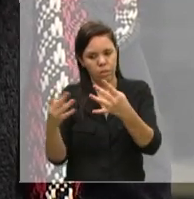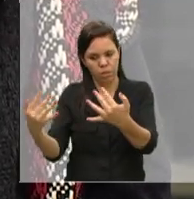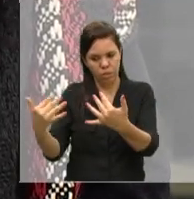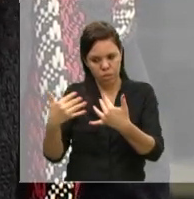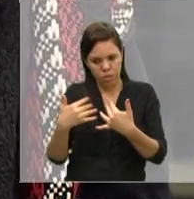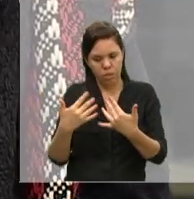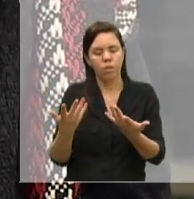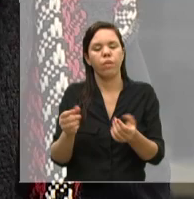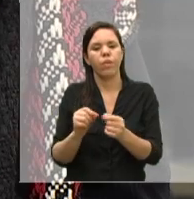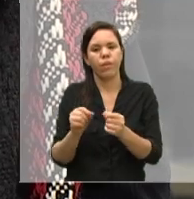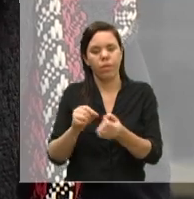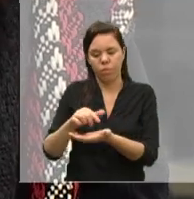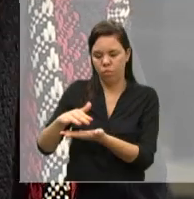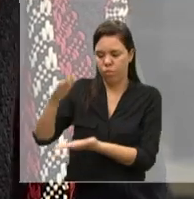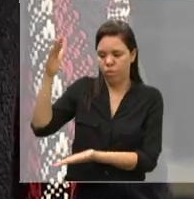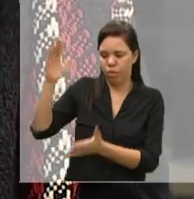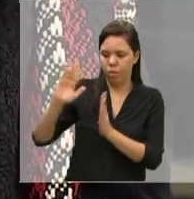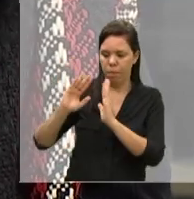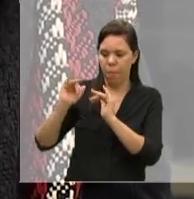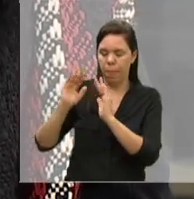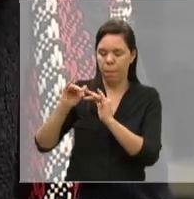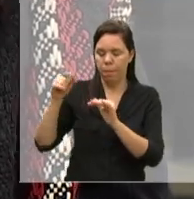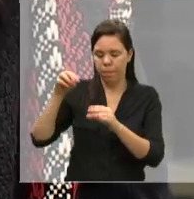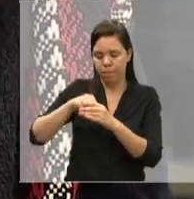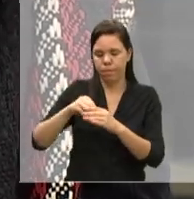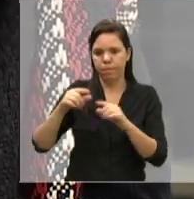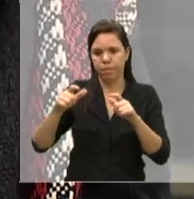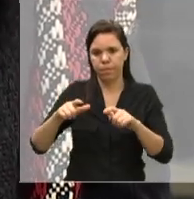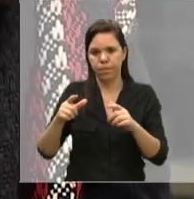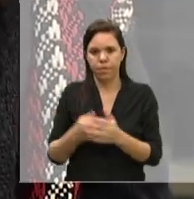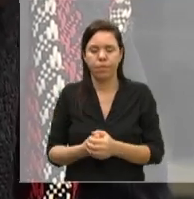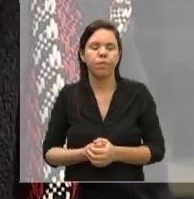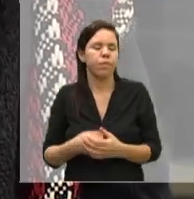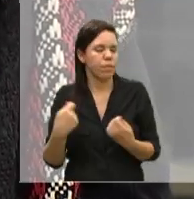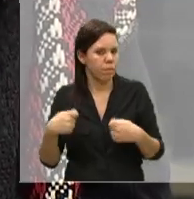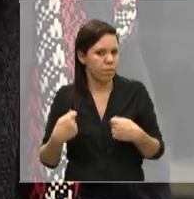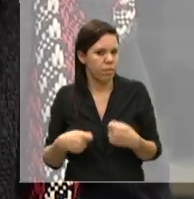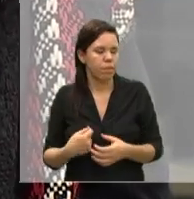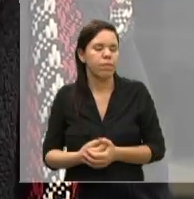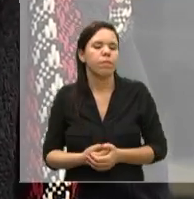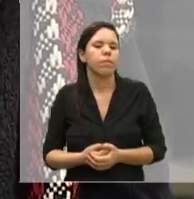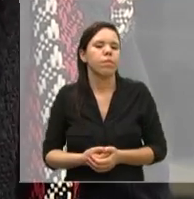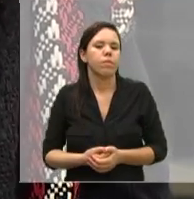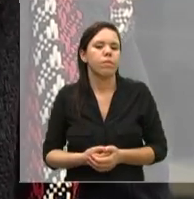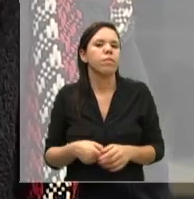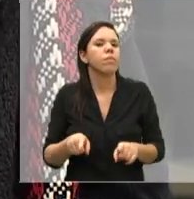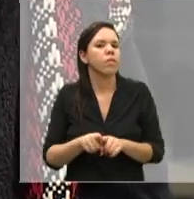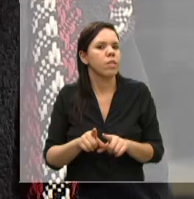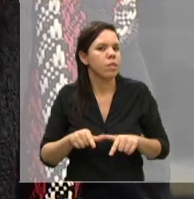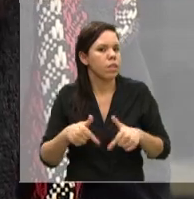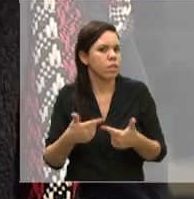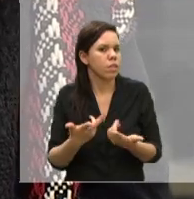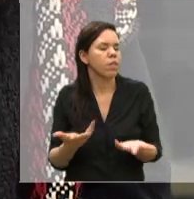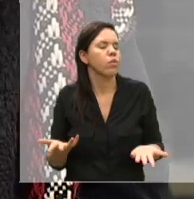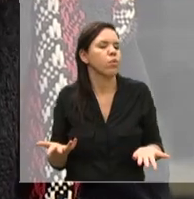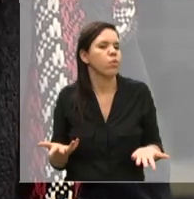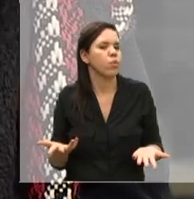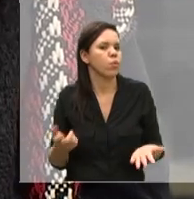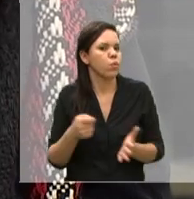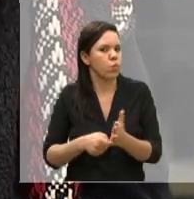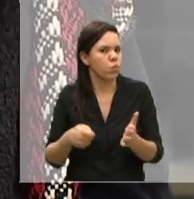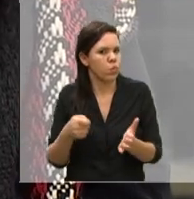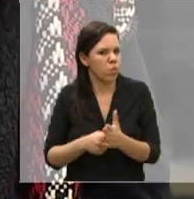sociedade, trazendo as demandas aqui para dentro? Sim. A gente precisa trazer essas demandas para dentro e confrontar, porque é